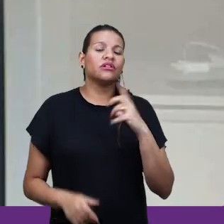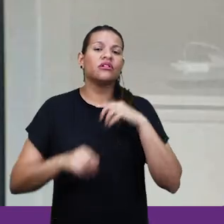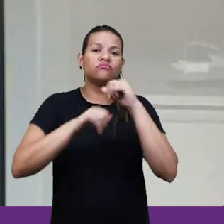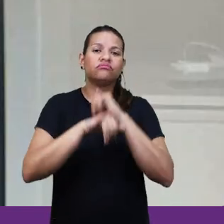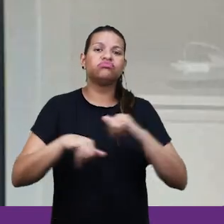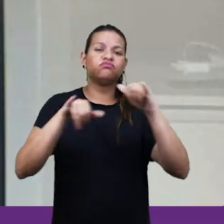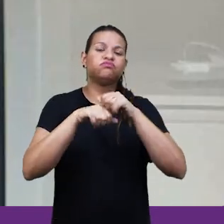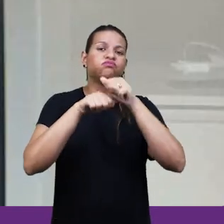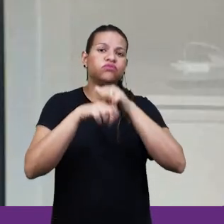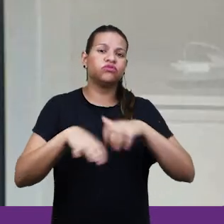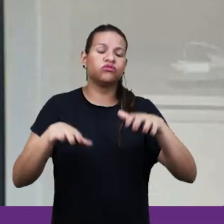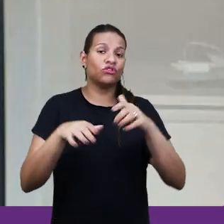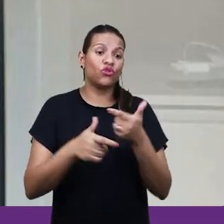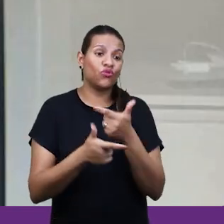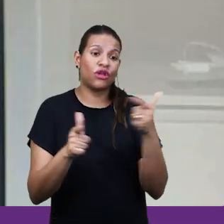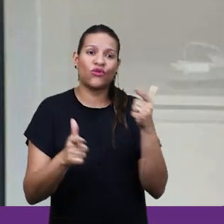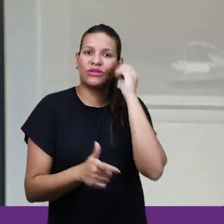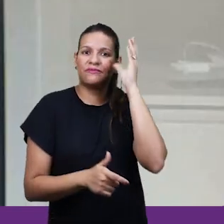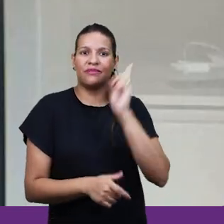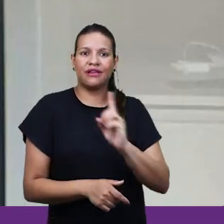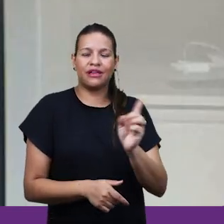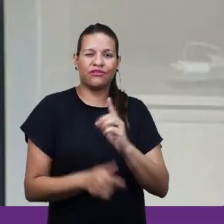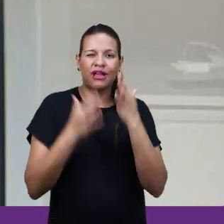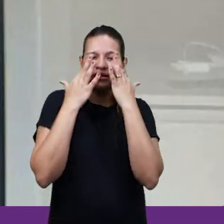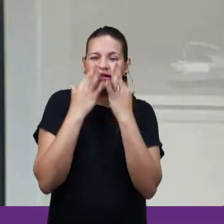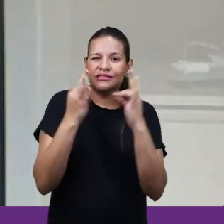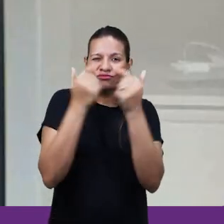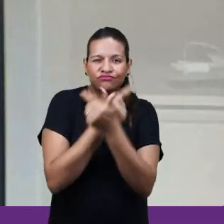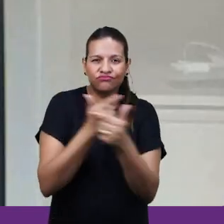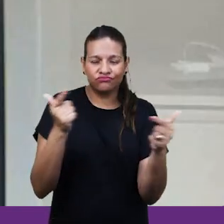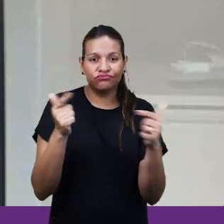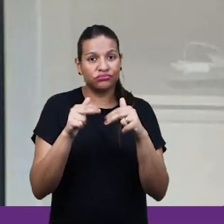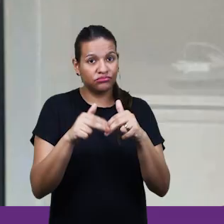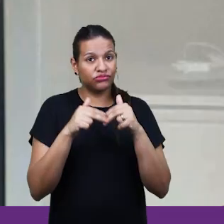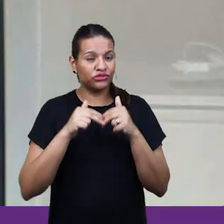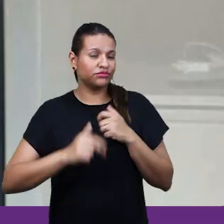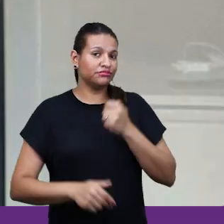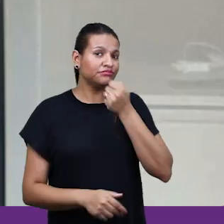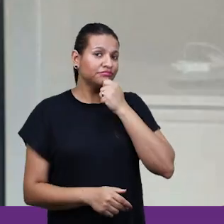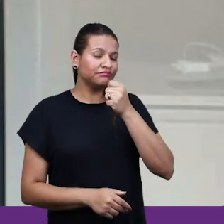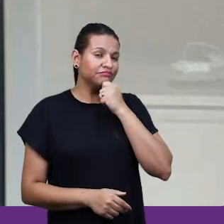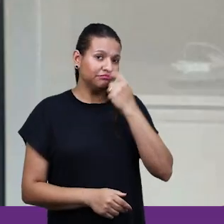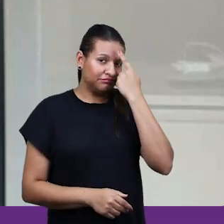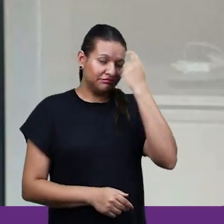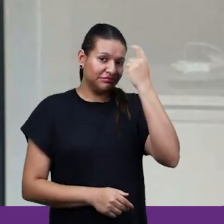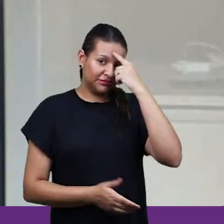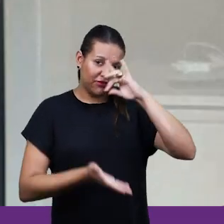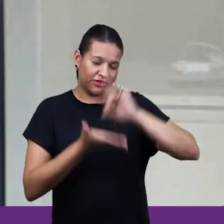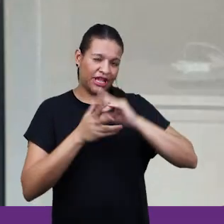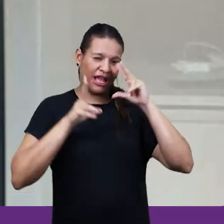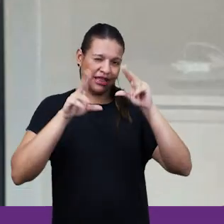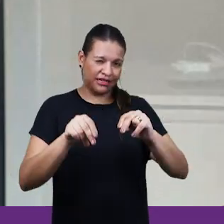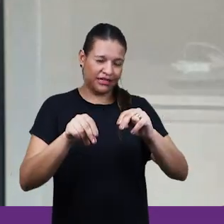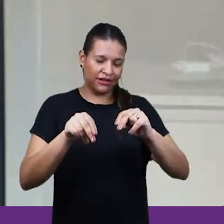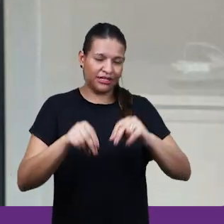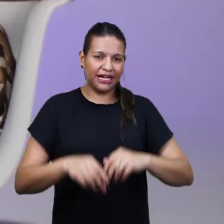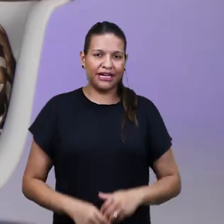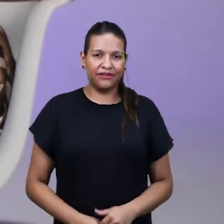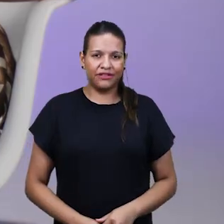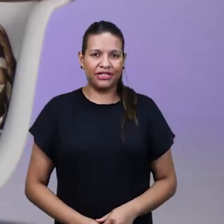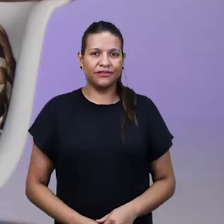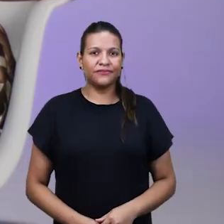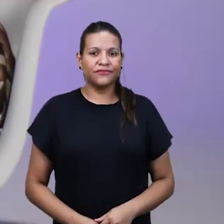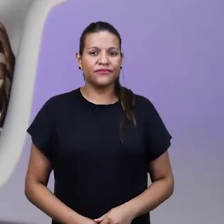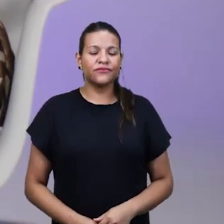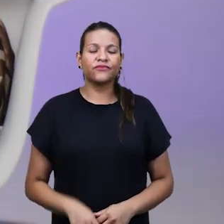dissemina, mas por falta de conhecimento, por falta de atenção, ainda que não tenha sido aquela intenção realmente de enganar.